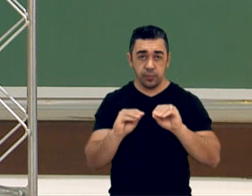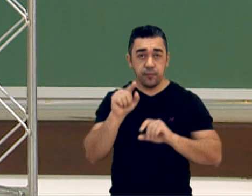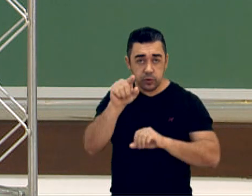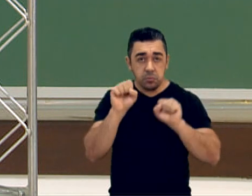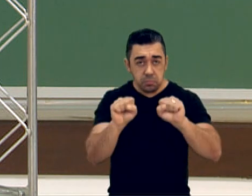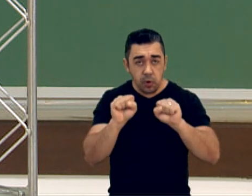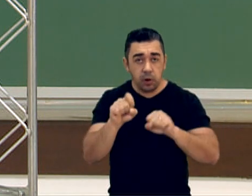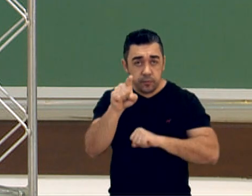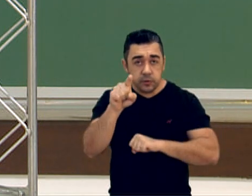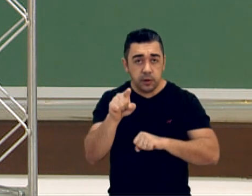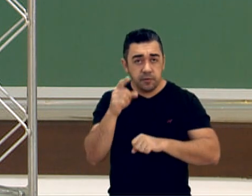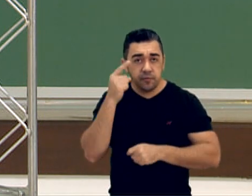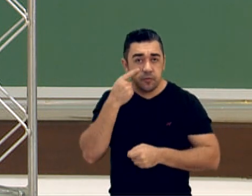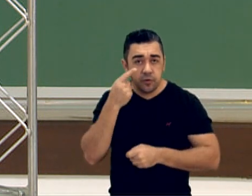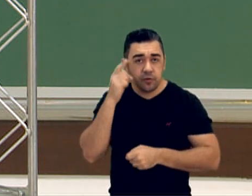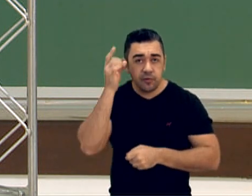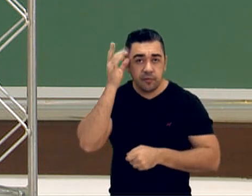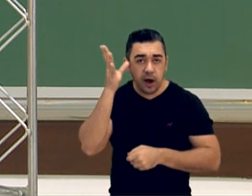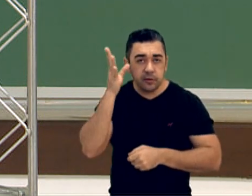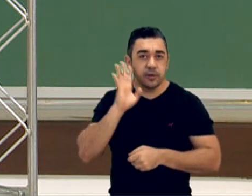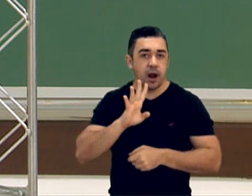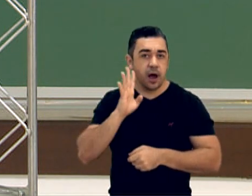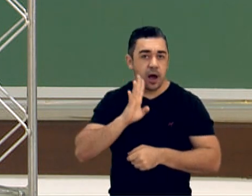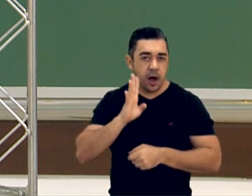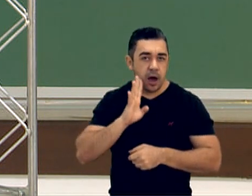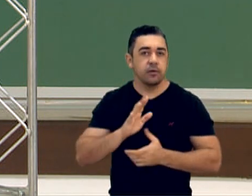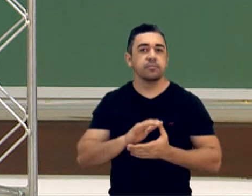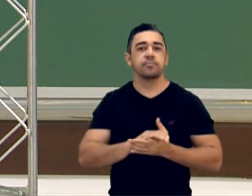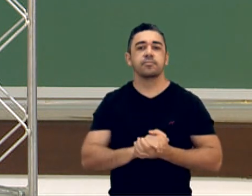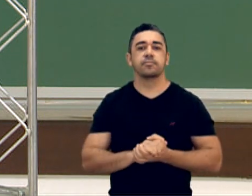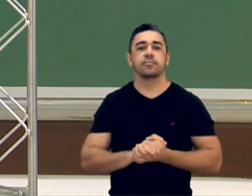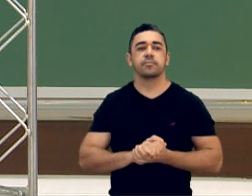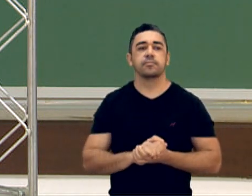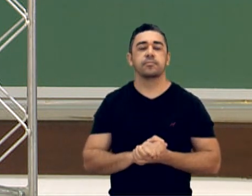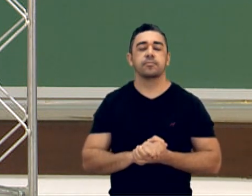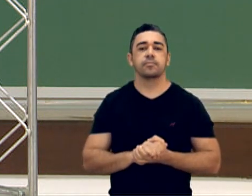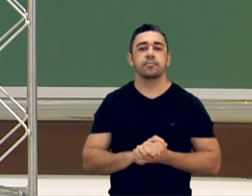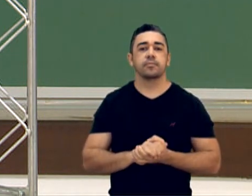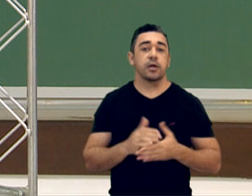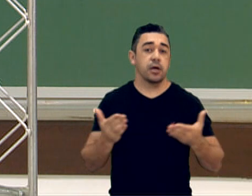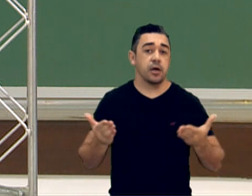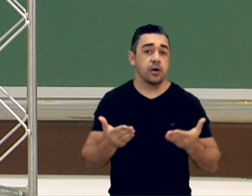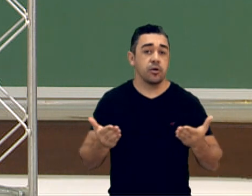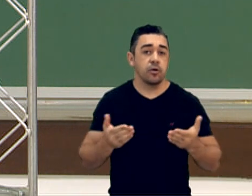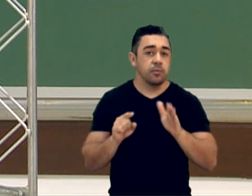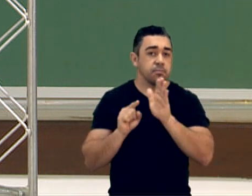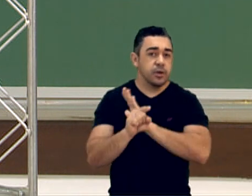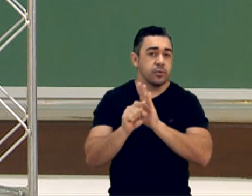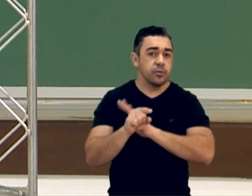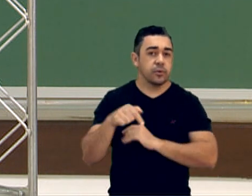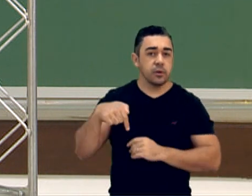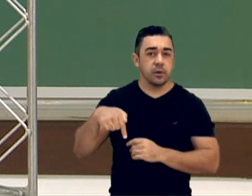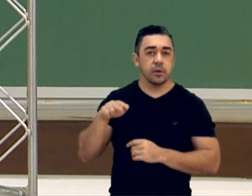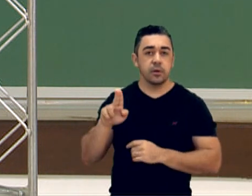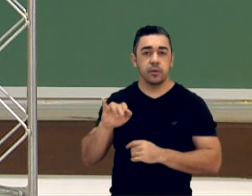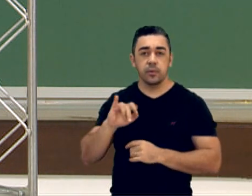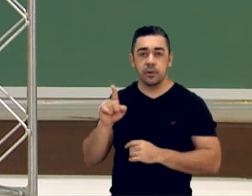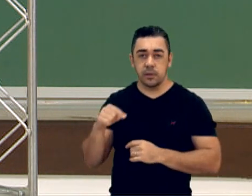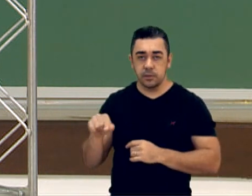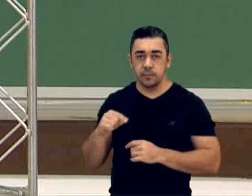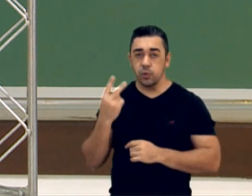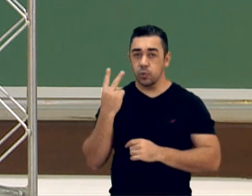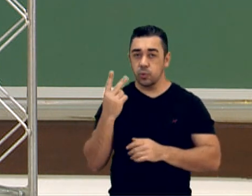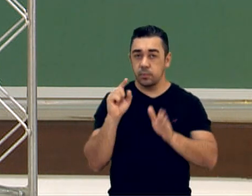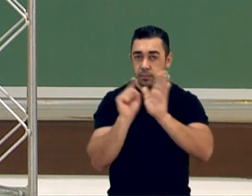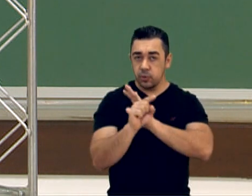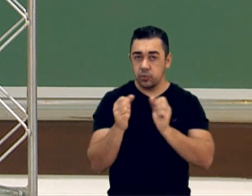vocês aí. Viram como é fácil? Legal esse exercício, né? So, quiz. Eu tenho agora 2 perguntas que